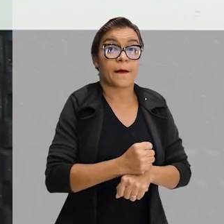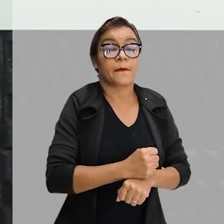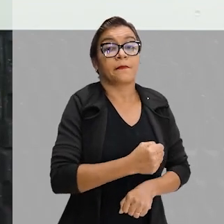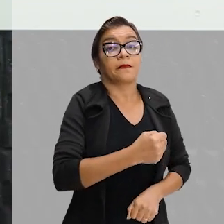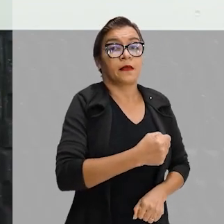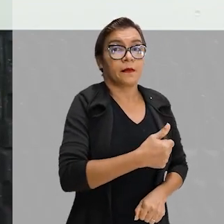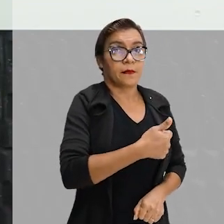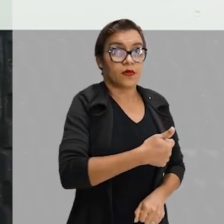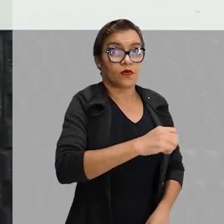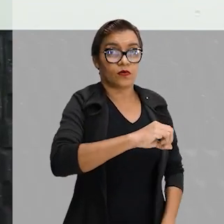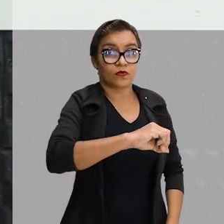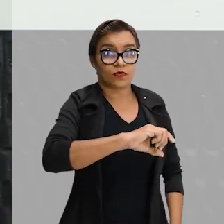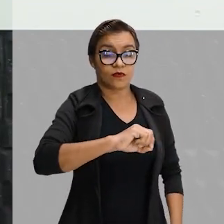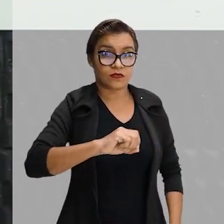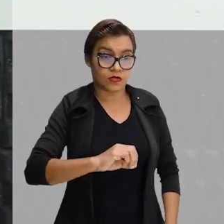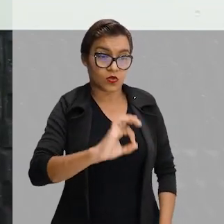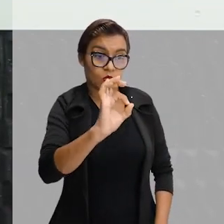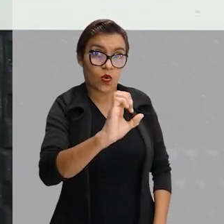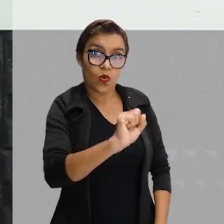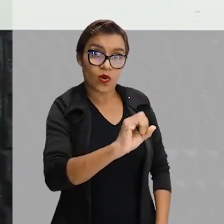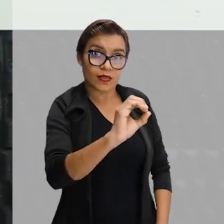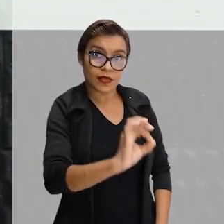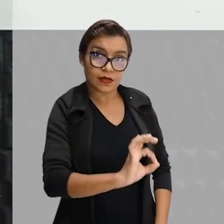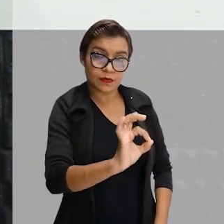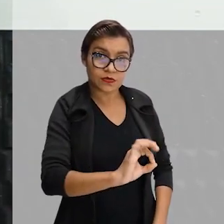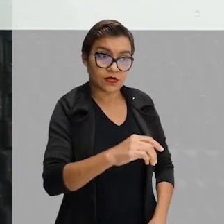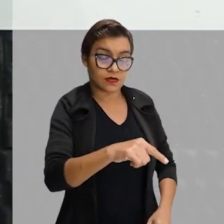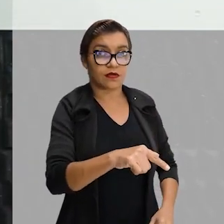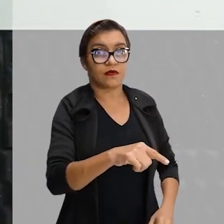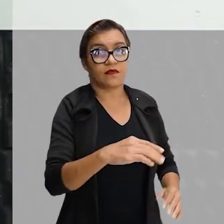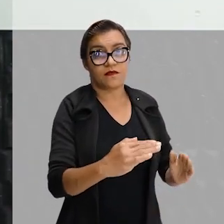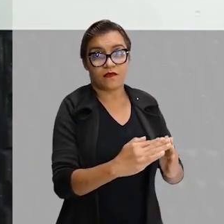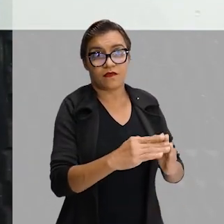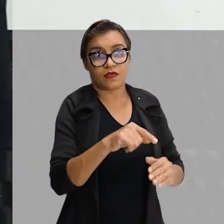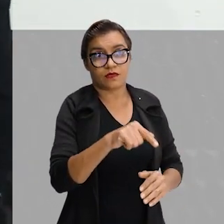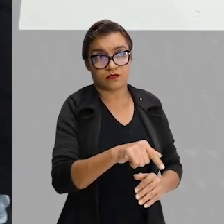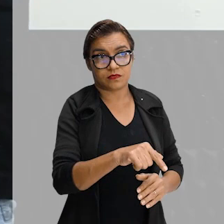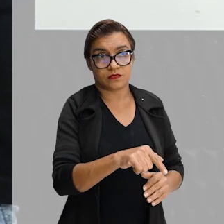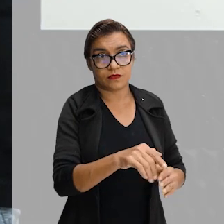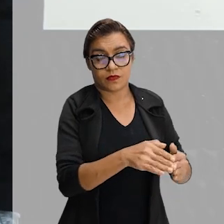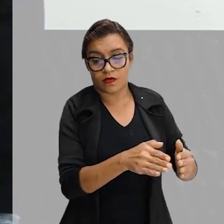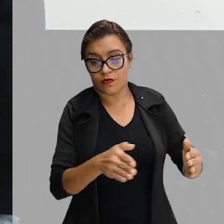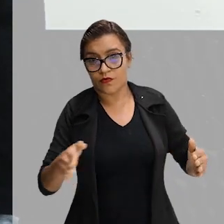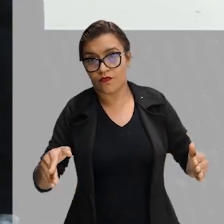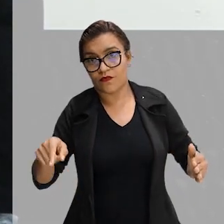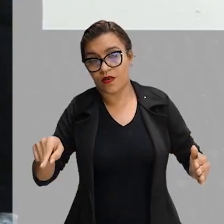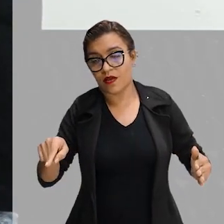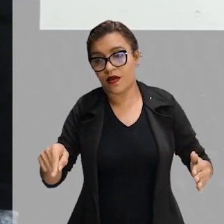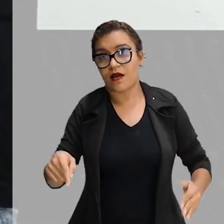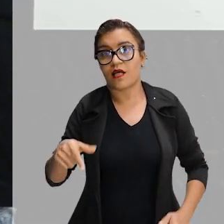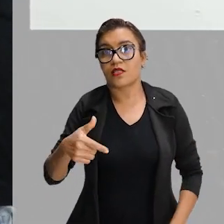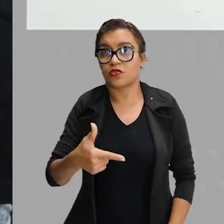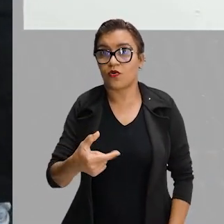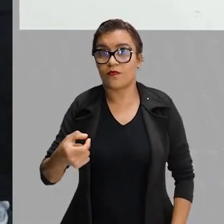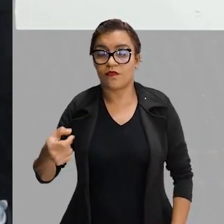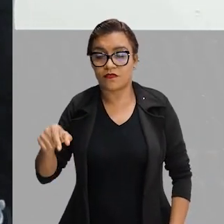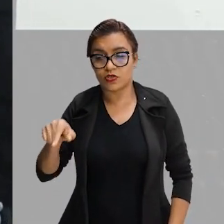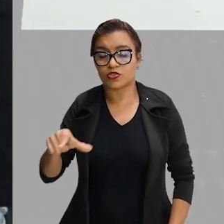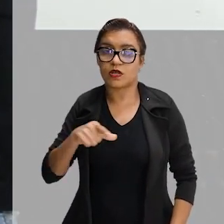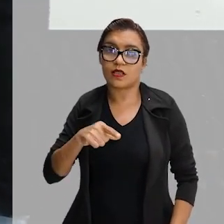tinha 85% da população vivendo no eixo rural. Em 2020, eu